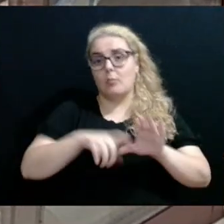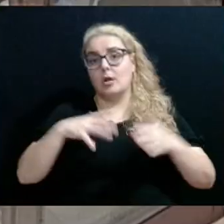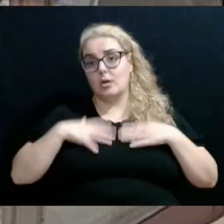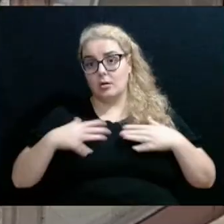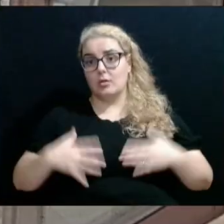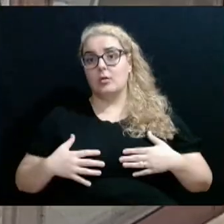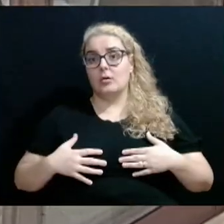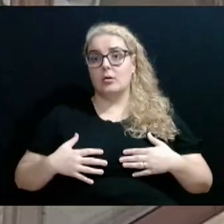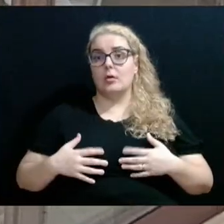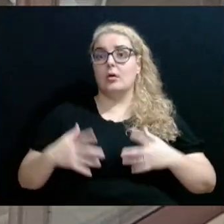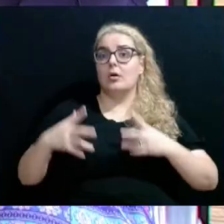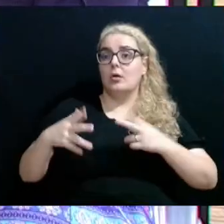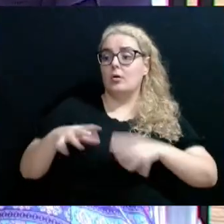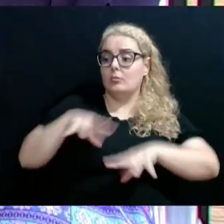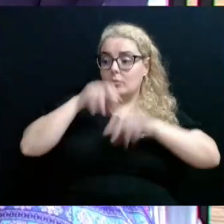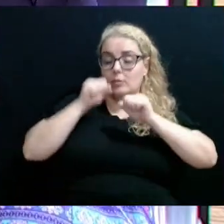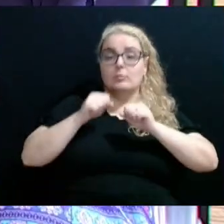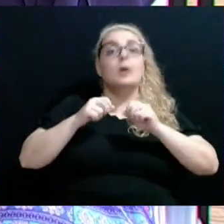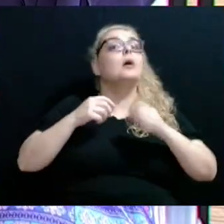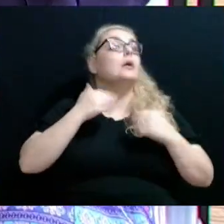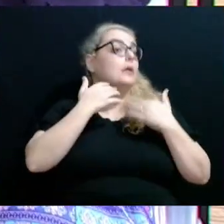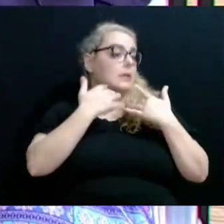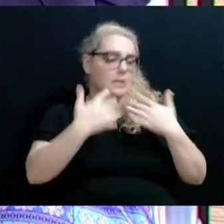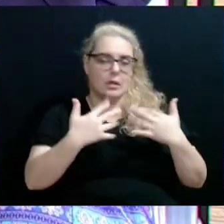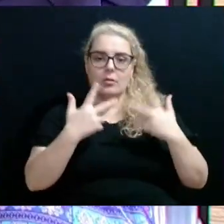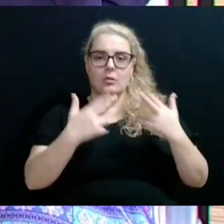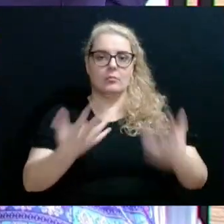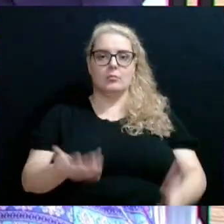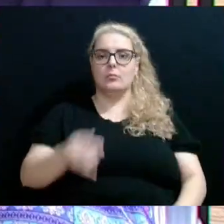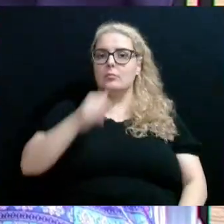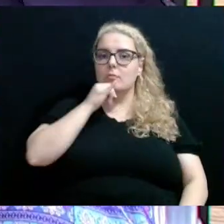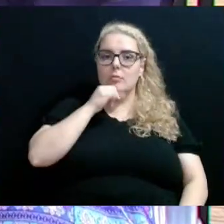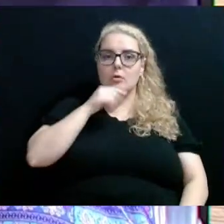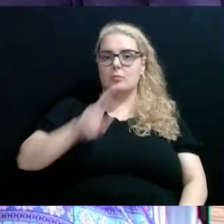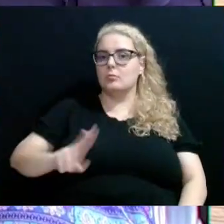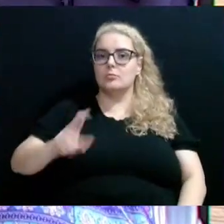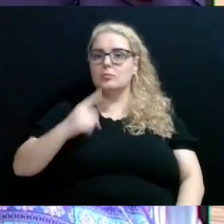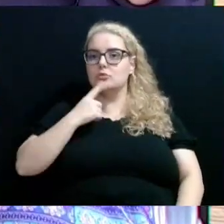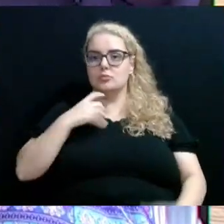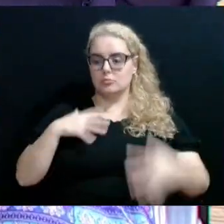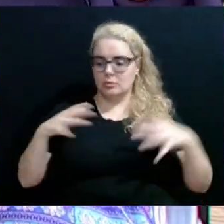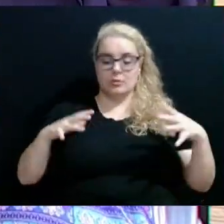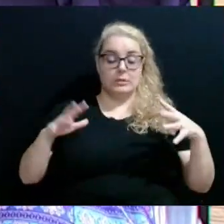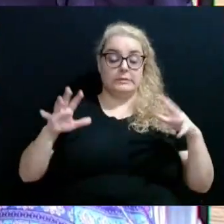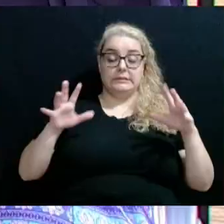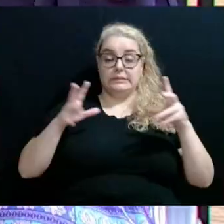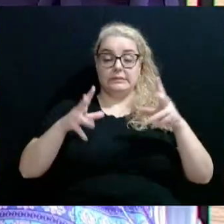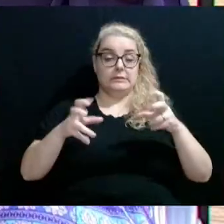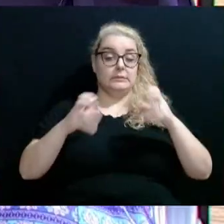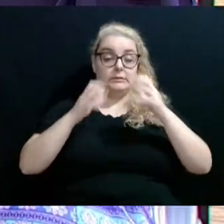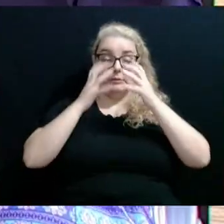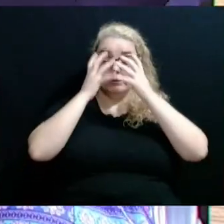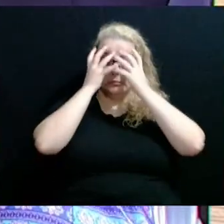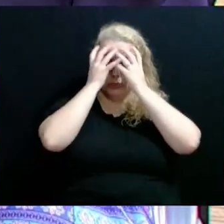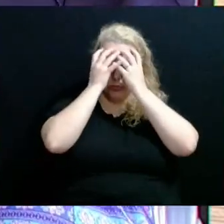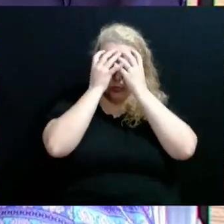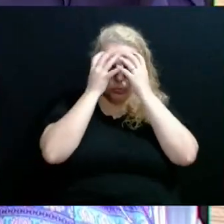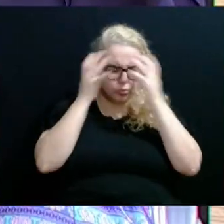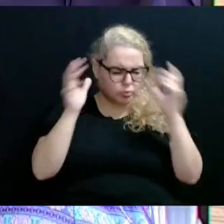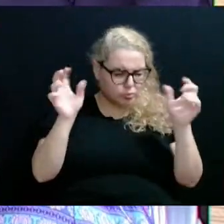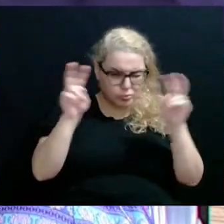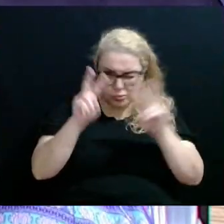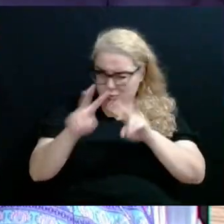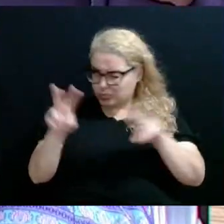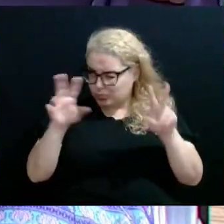é a mesma coisa. Tem gente que não consegue, por exemplo, usar o vermelho. Porque no campo eletromagnético dela já tem muito vermelho. Quando ela